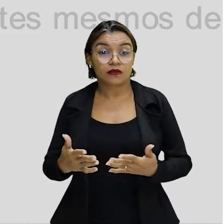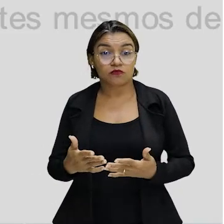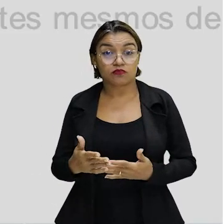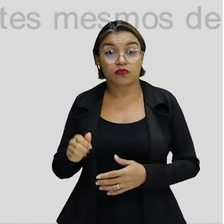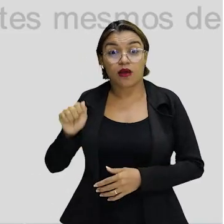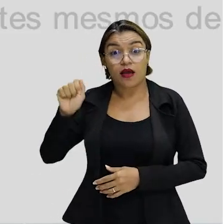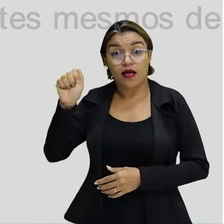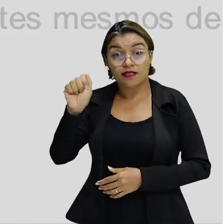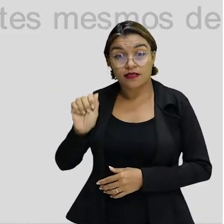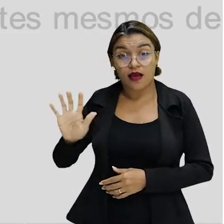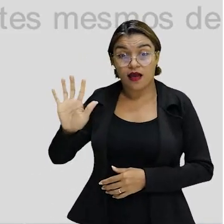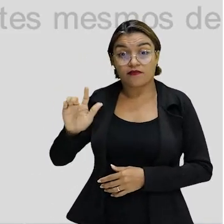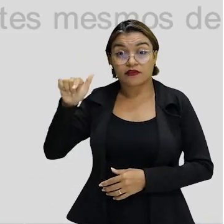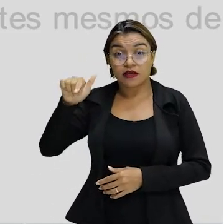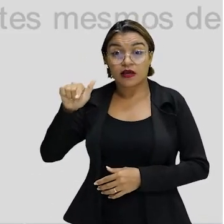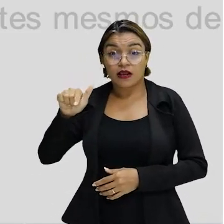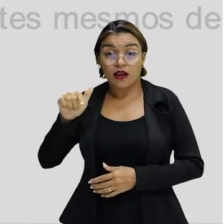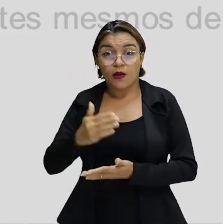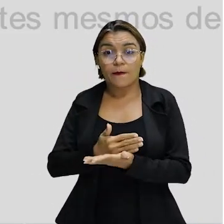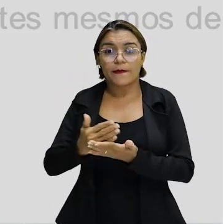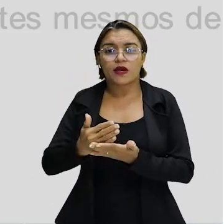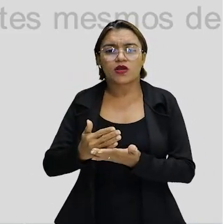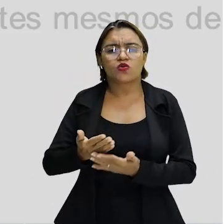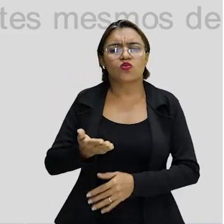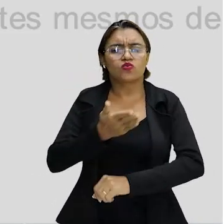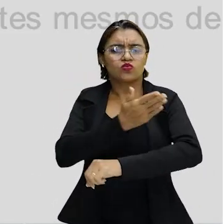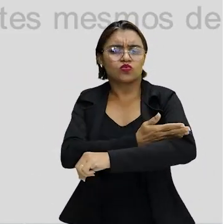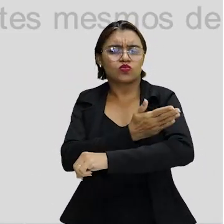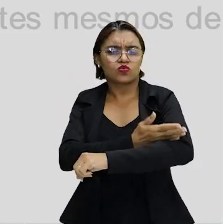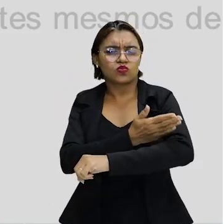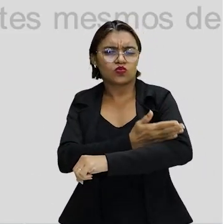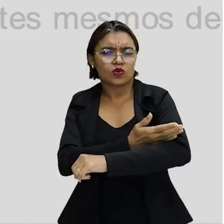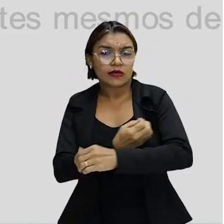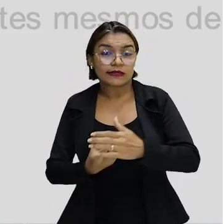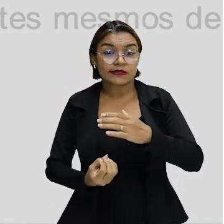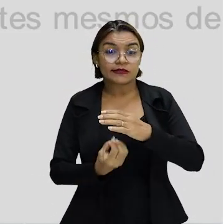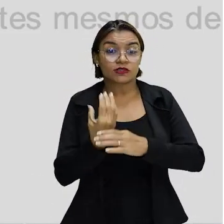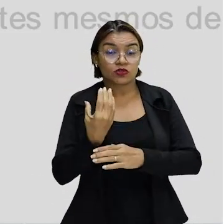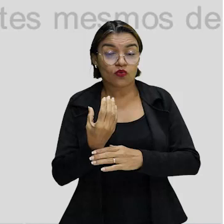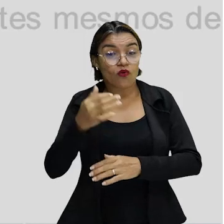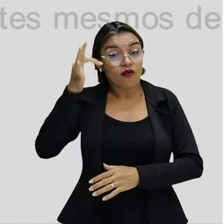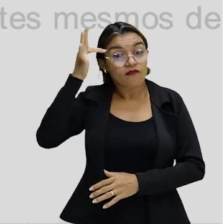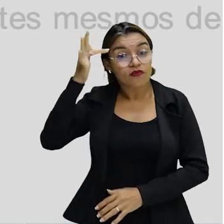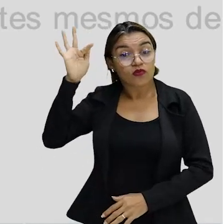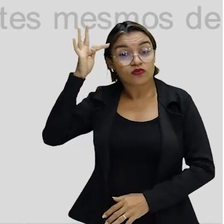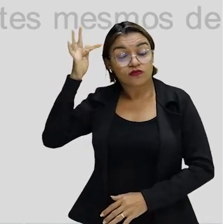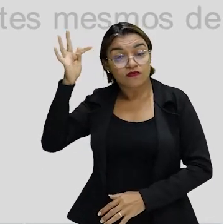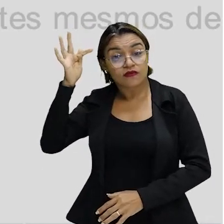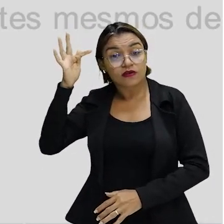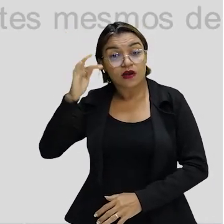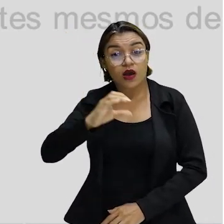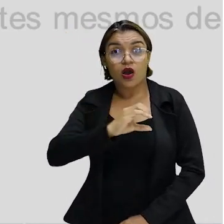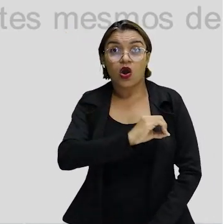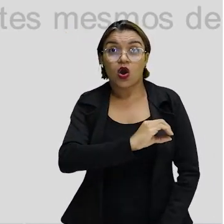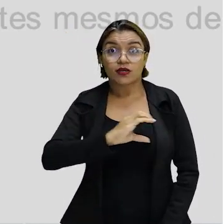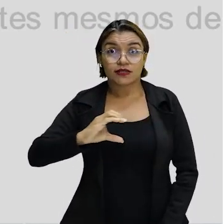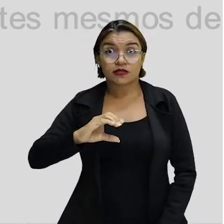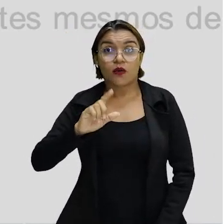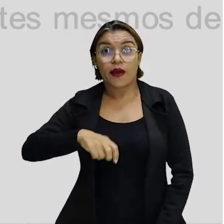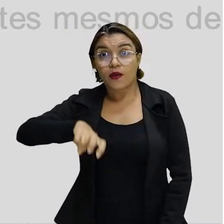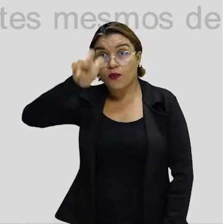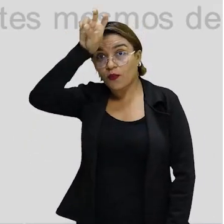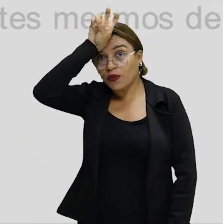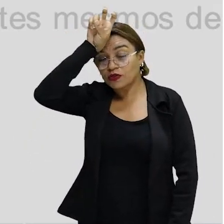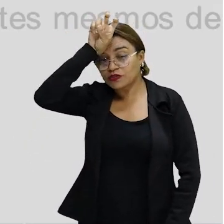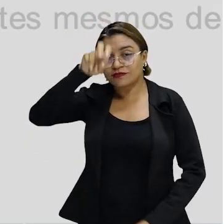durante o período antigo, que se fundou um dos berços da filosofia ocidental, no caso, o Egito. Então,